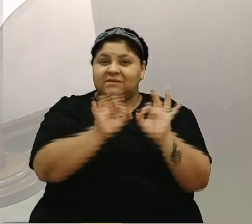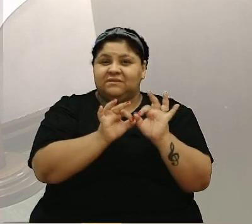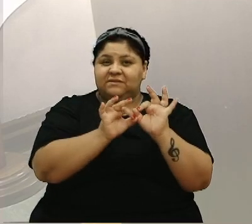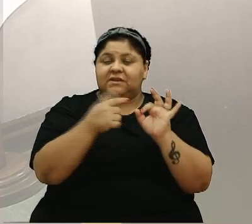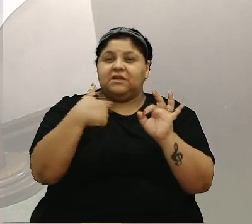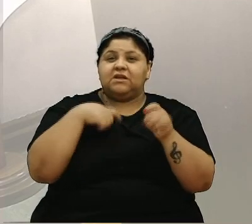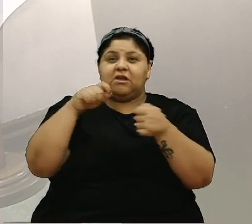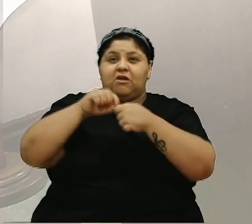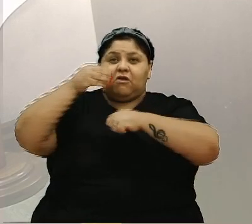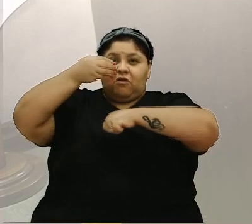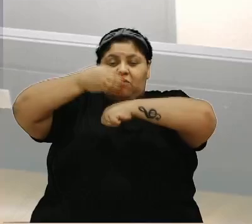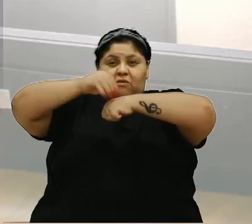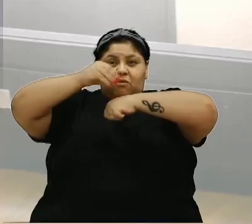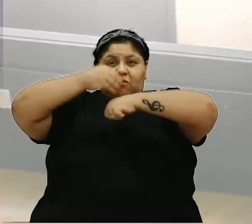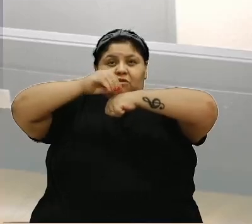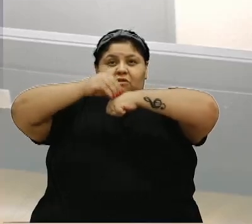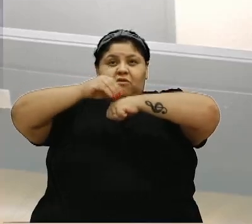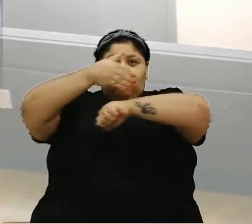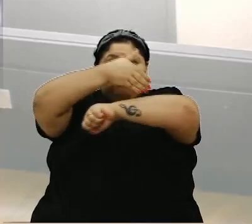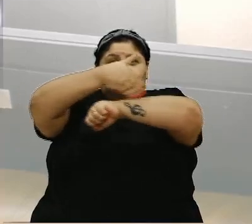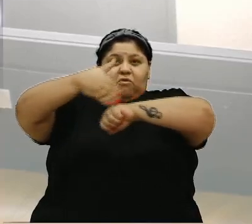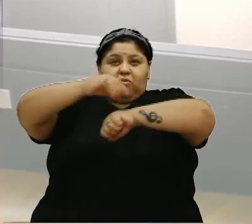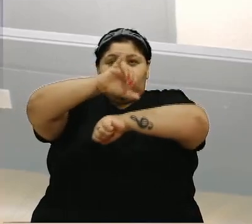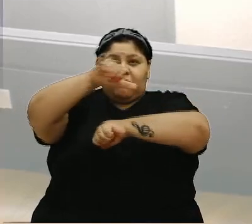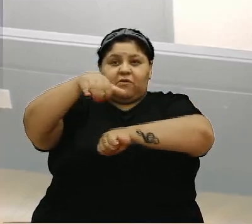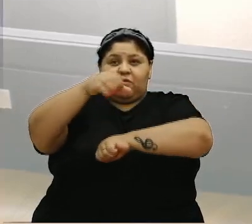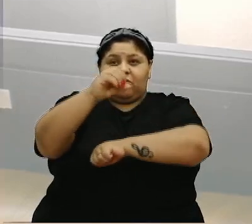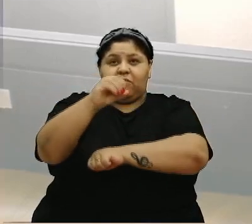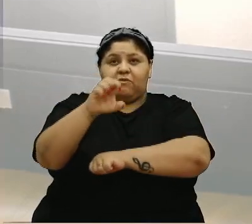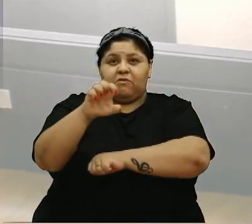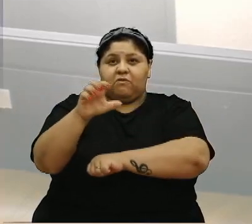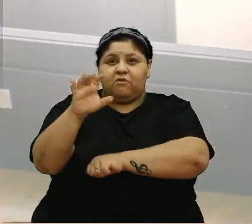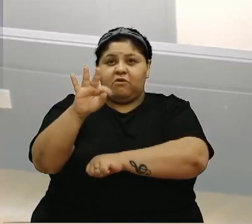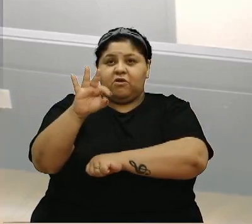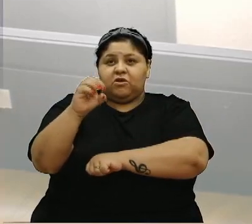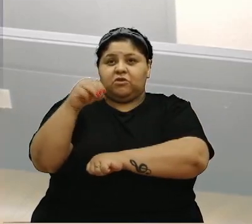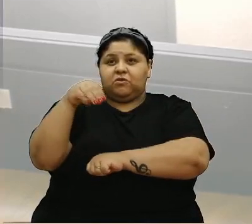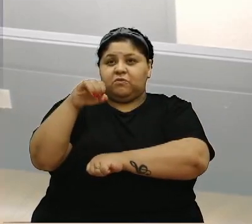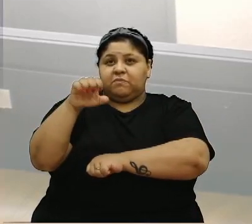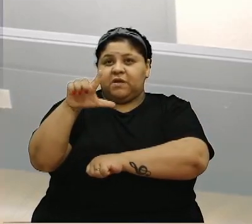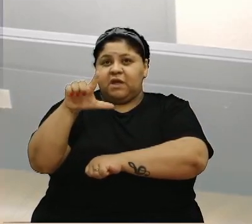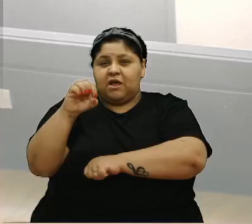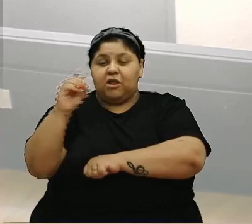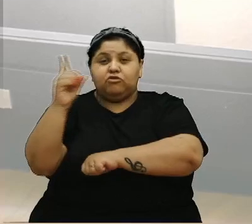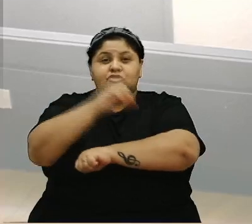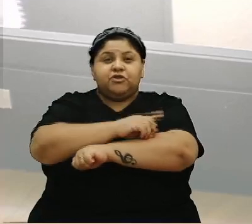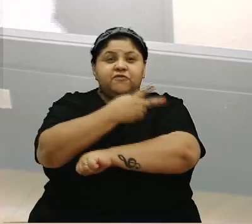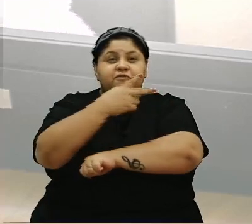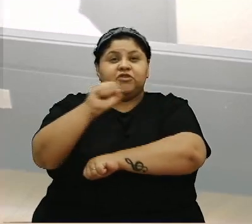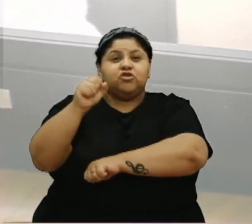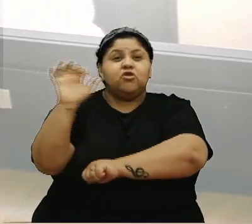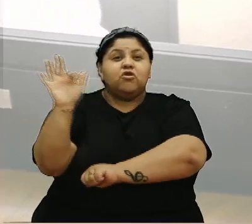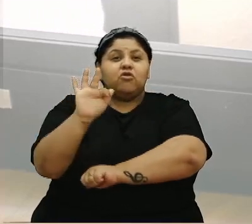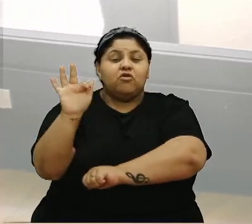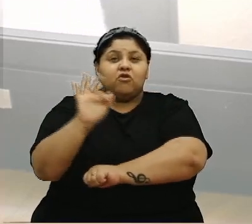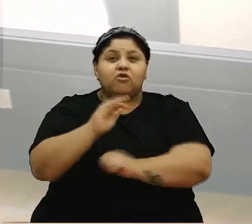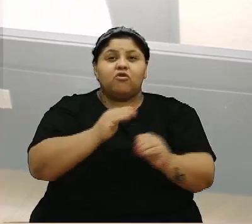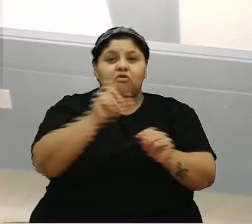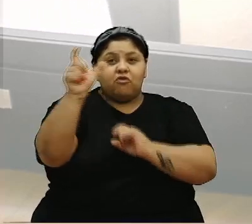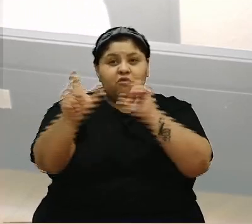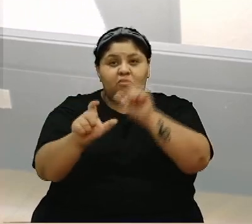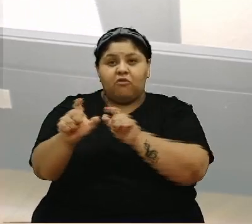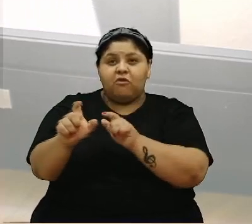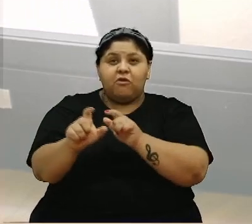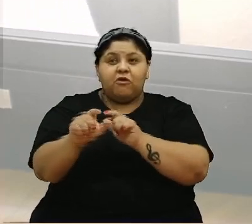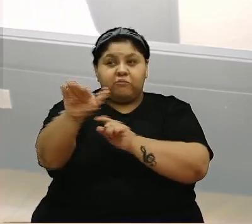fiz uma indicação dessa situação, é a Rua José Tomiello, no dia 28 de fevereiro, com relação a essa situação. Os moradores dessa rua me